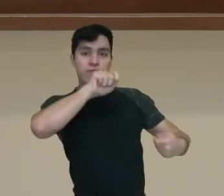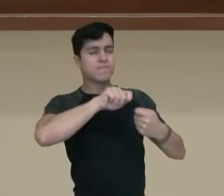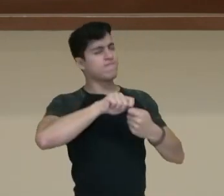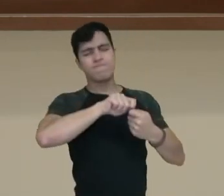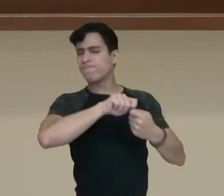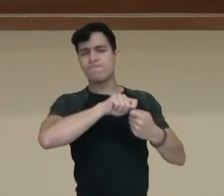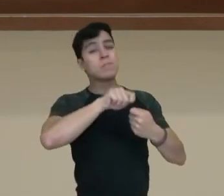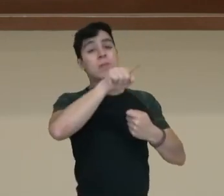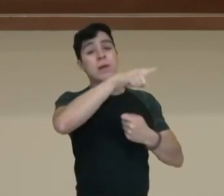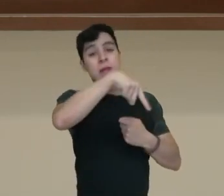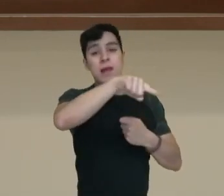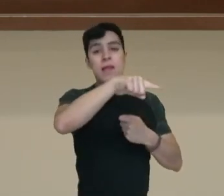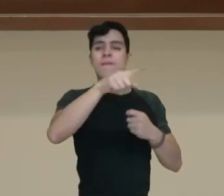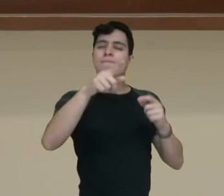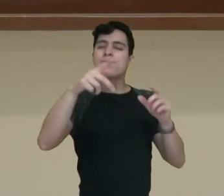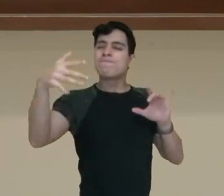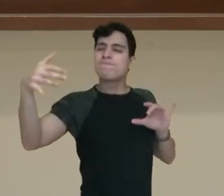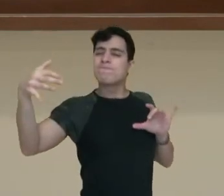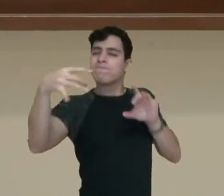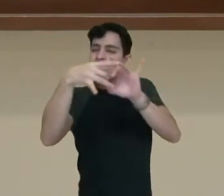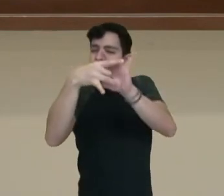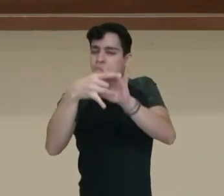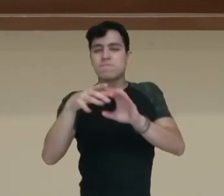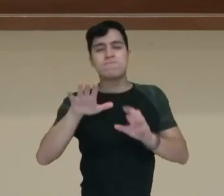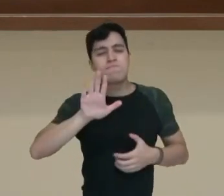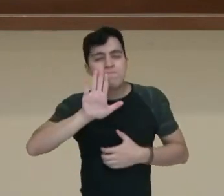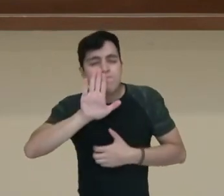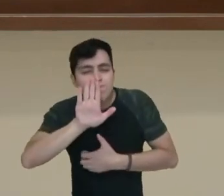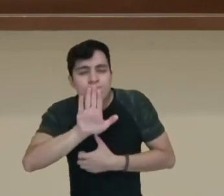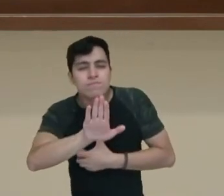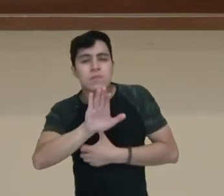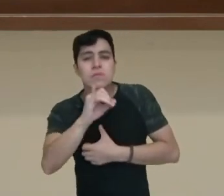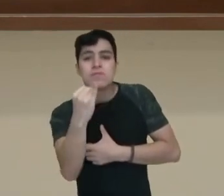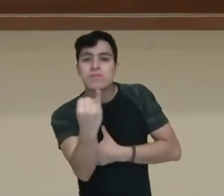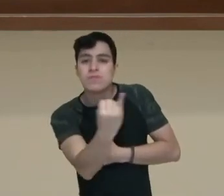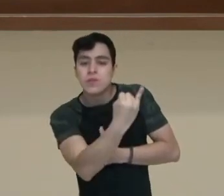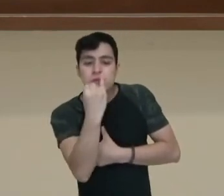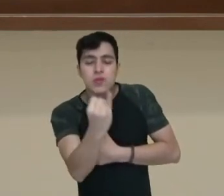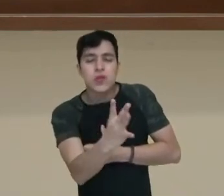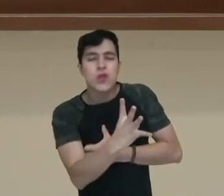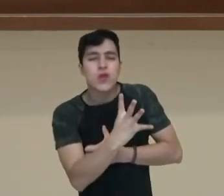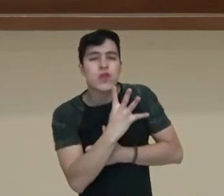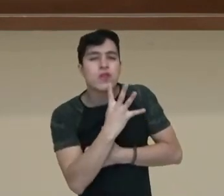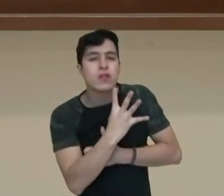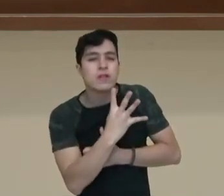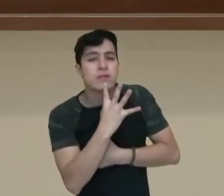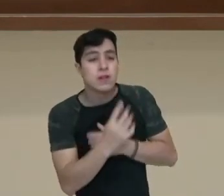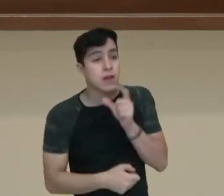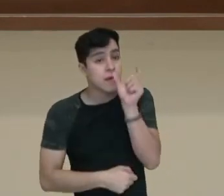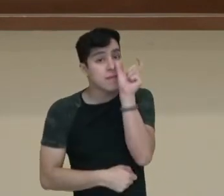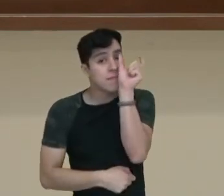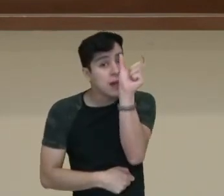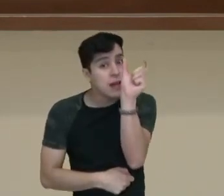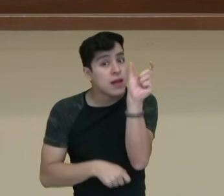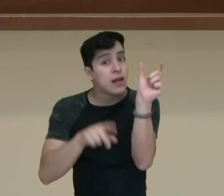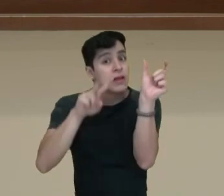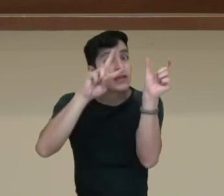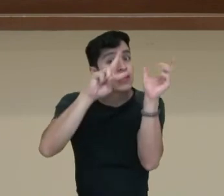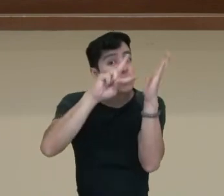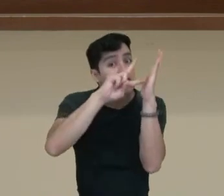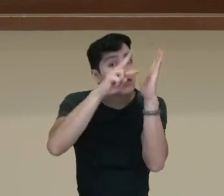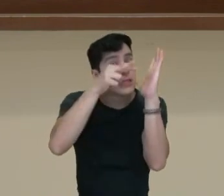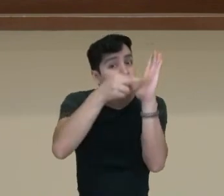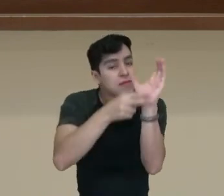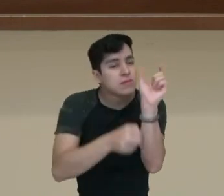isso. Entendeu? Por isso que é importante você saber o significado das palavras, porque apoiar é muito diferente de